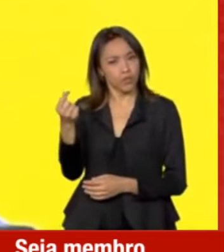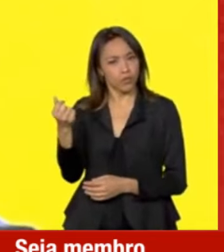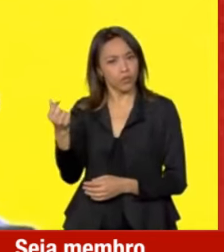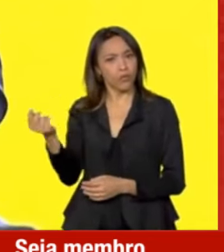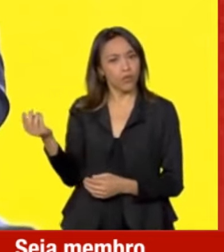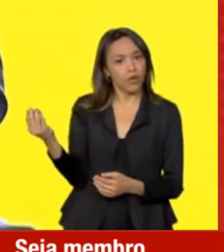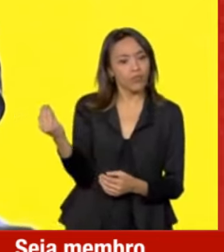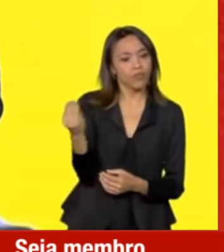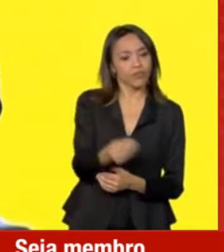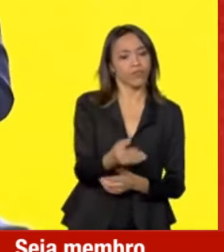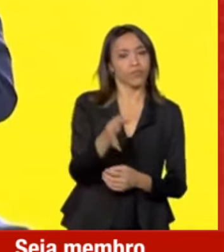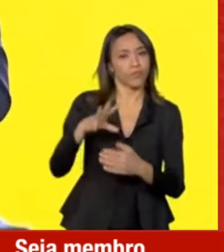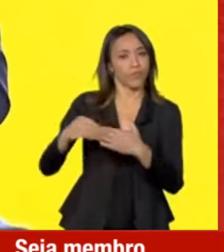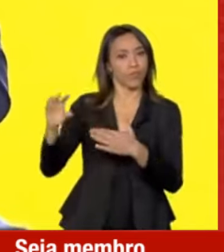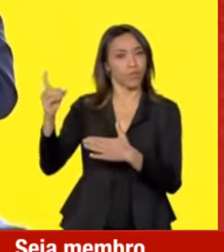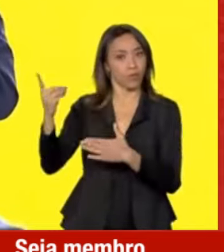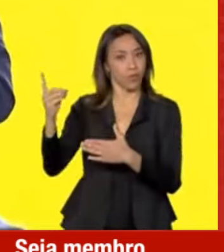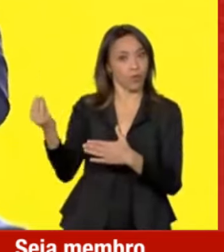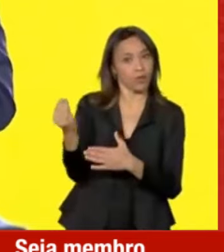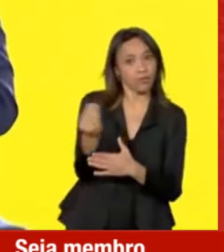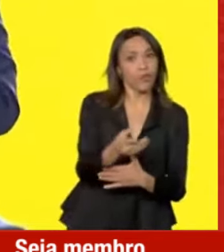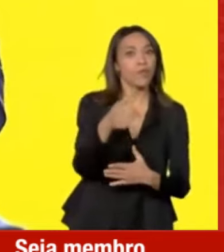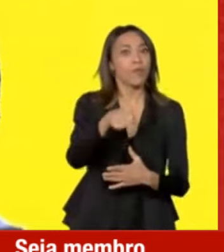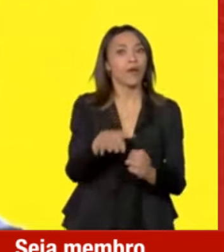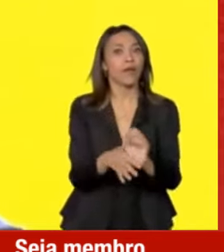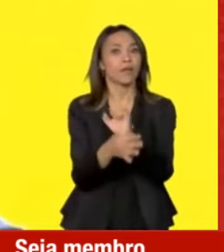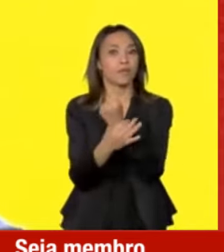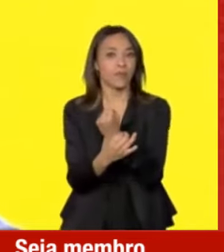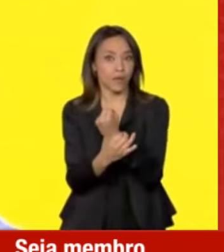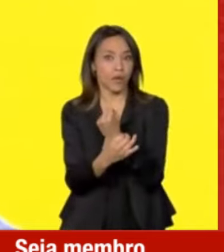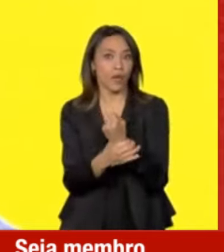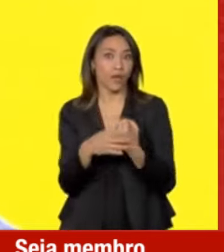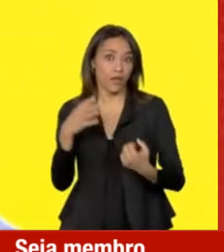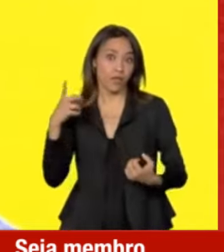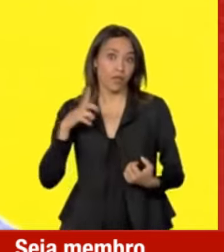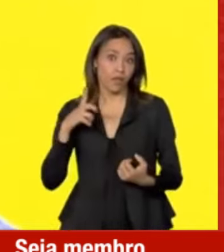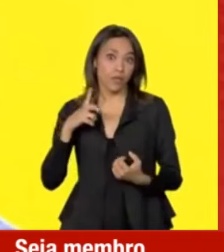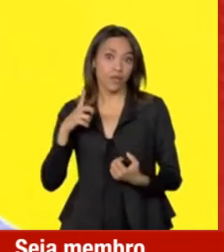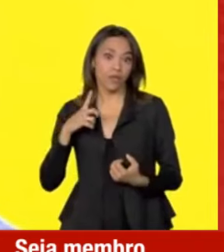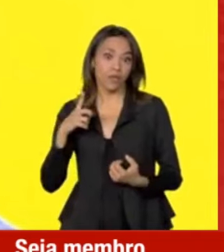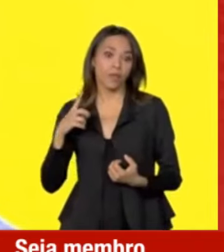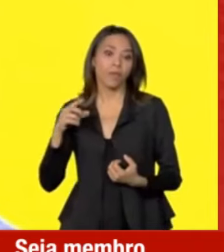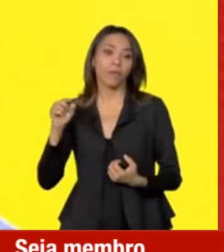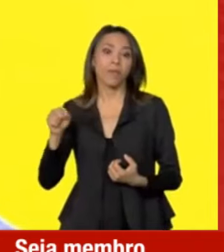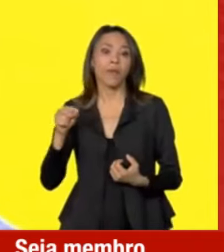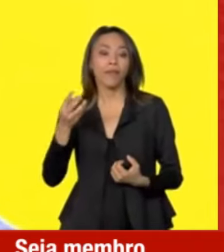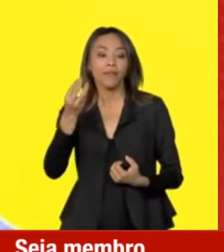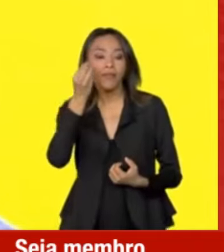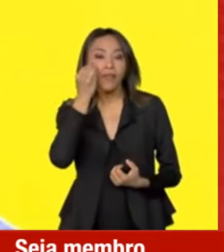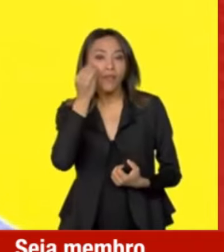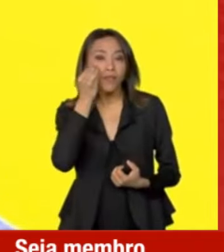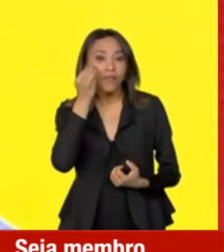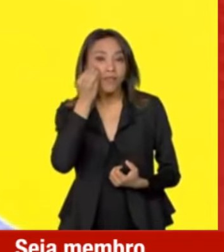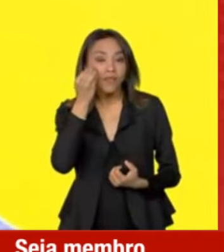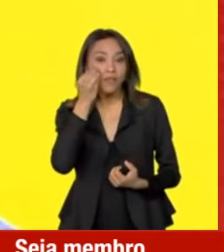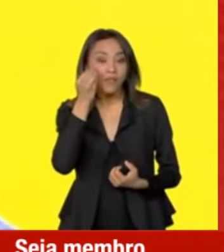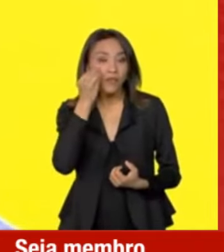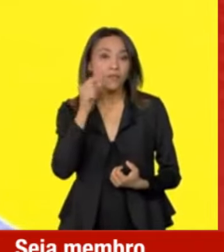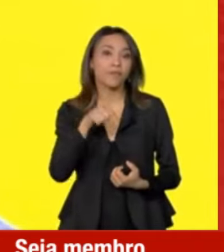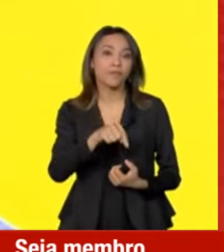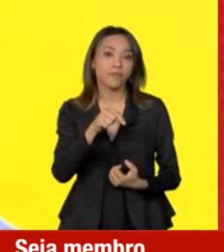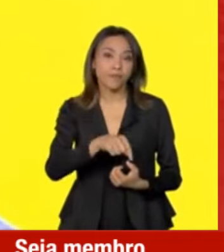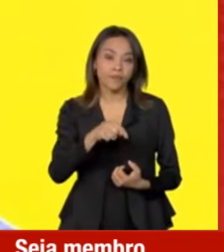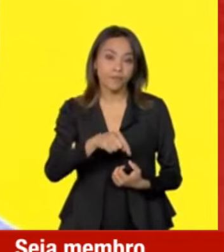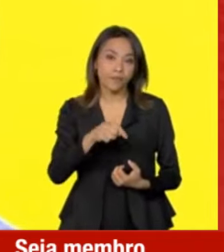seguro, inclusive comprometendo uma parte do seu próprio balanço, para testar uma solução que começou a